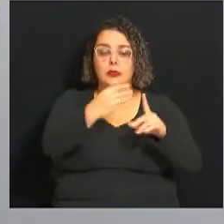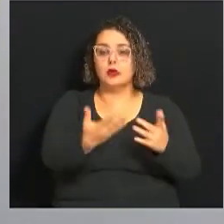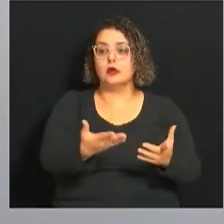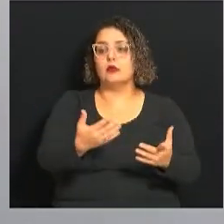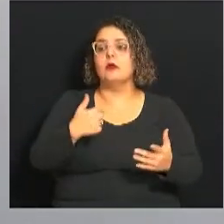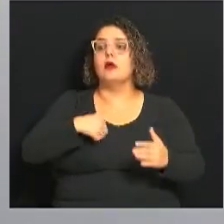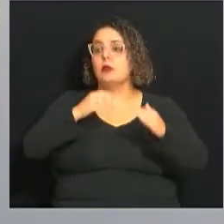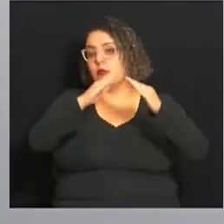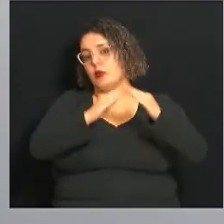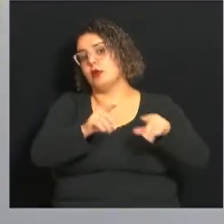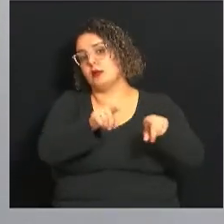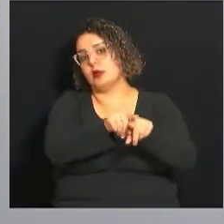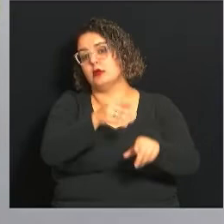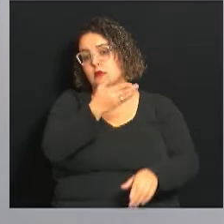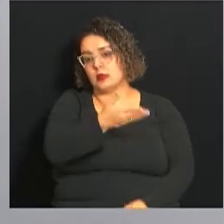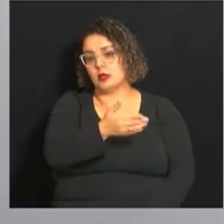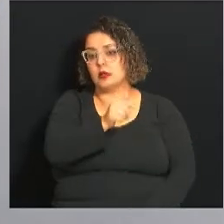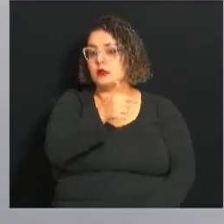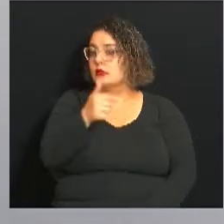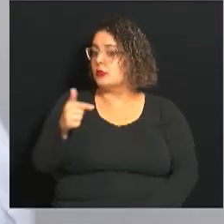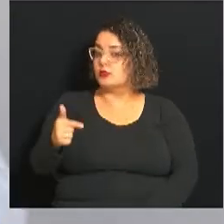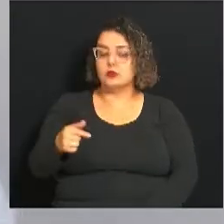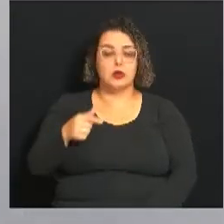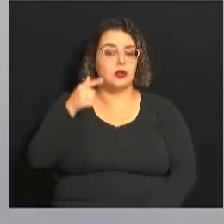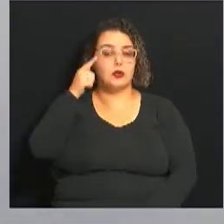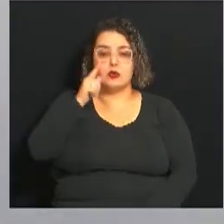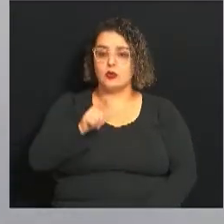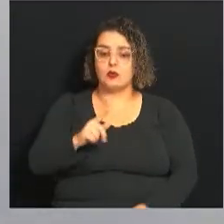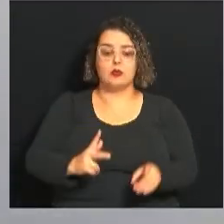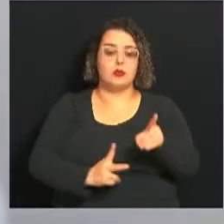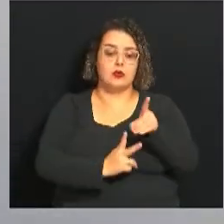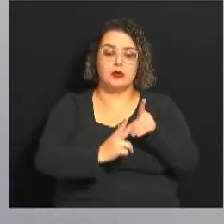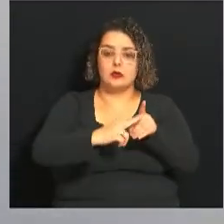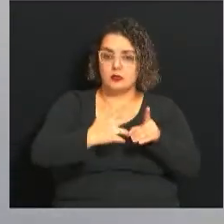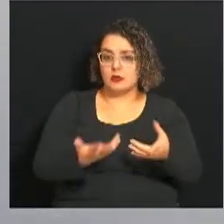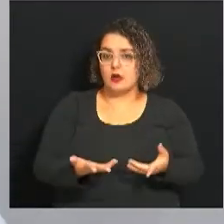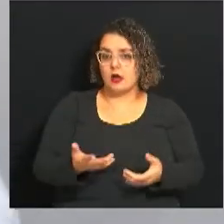pessoas não têm condições de fazer essa castração. Então,